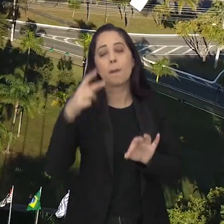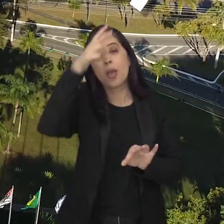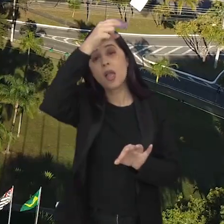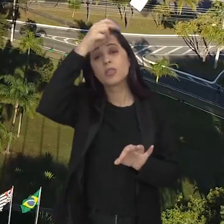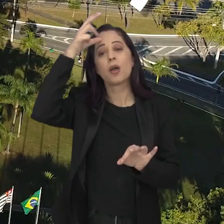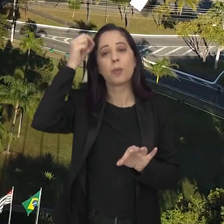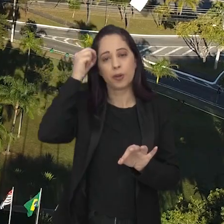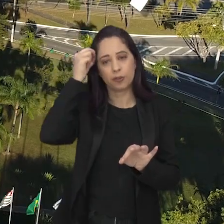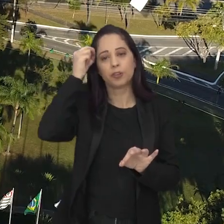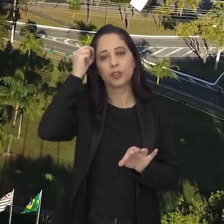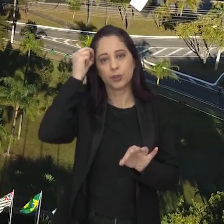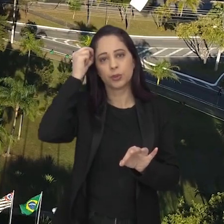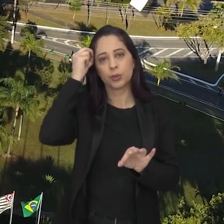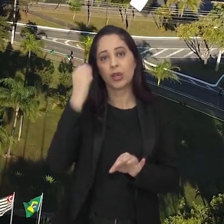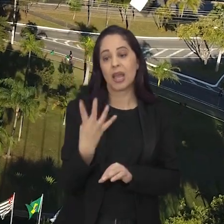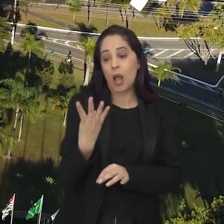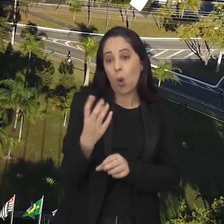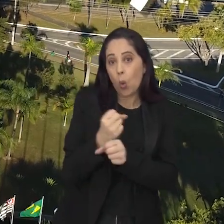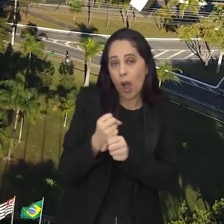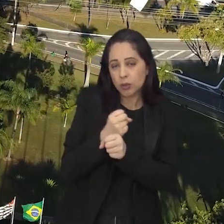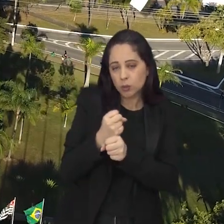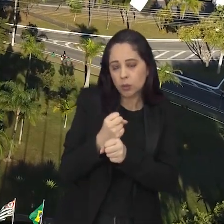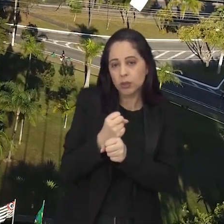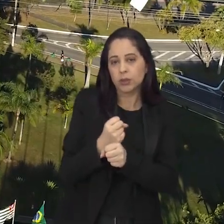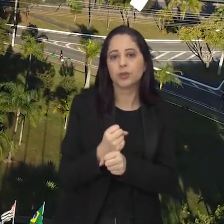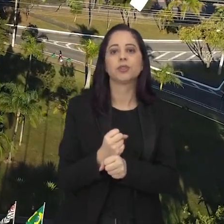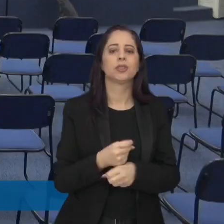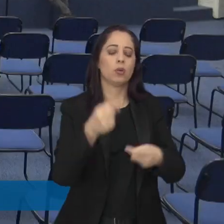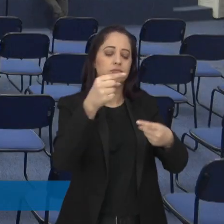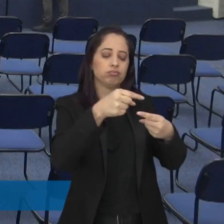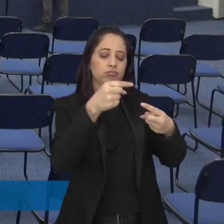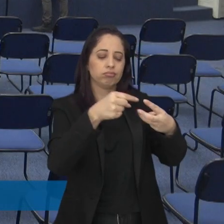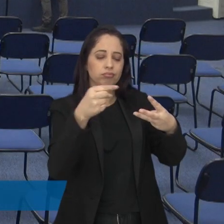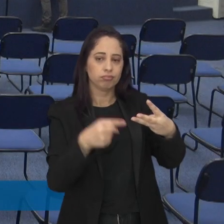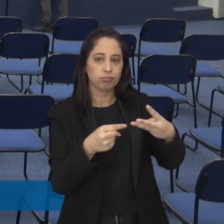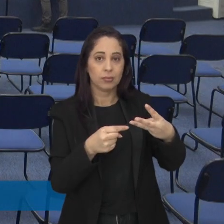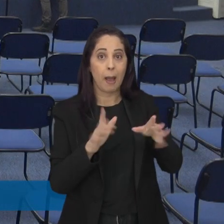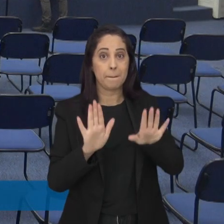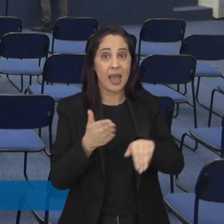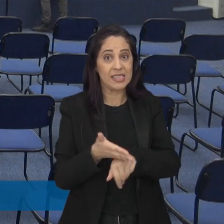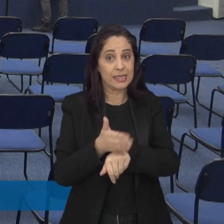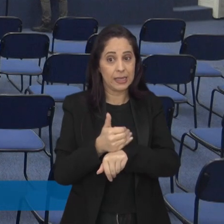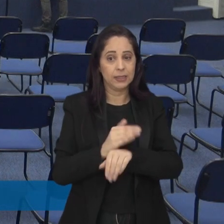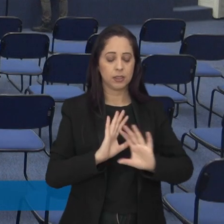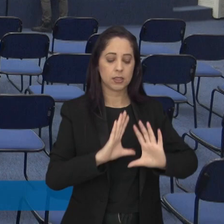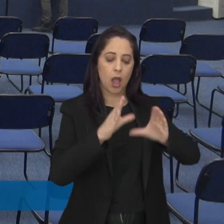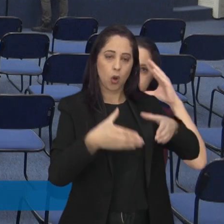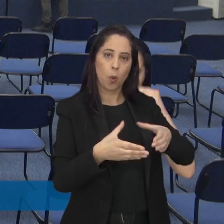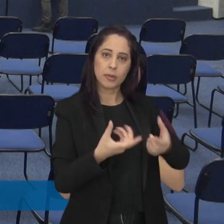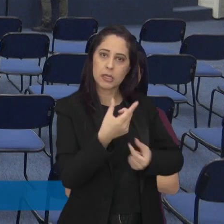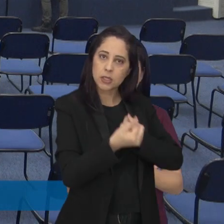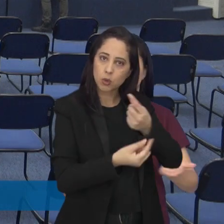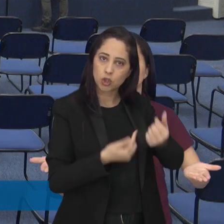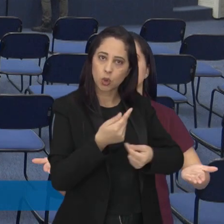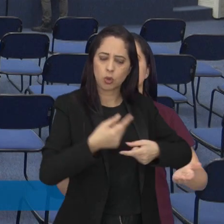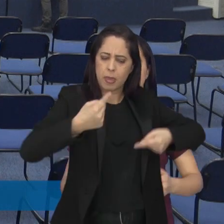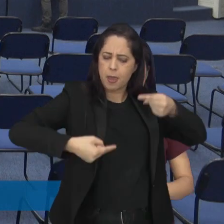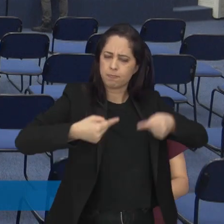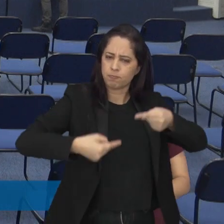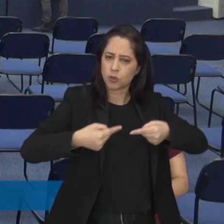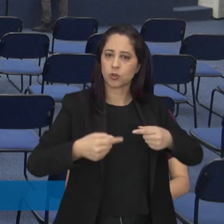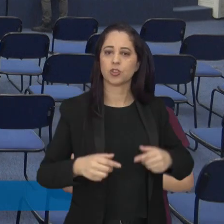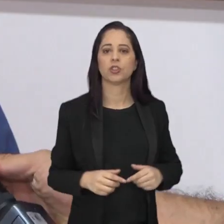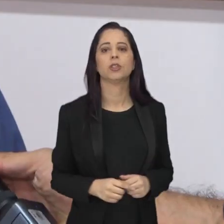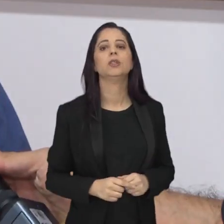uma prefeitura recém-eleita para os próximos 4 anos. Tudo isso passa por debates da Comissão de Economia, Finanças